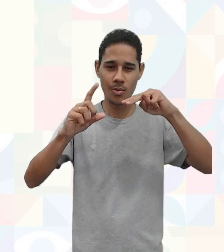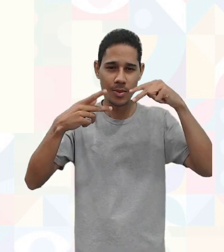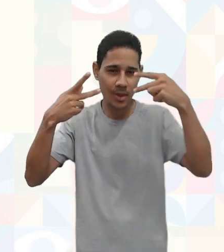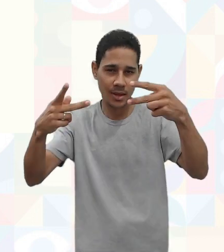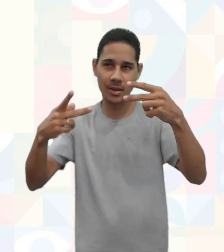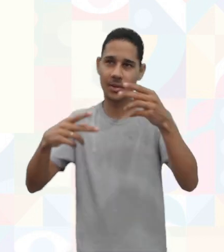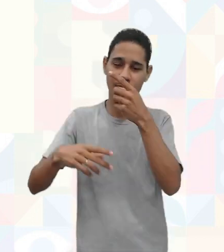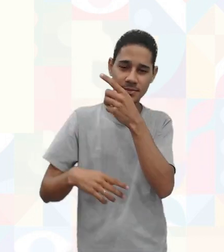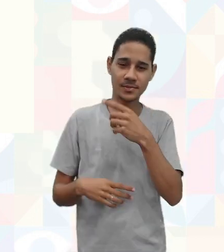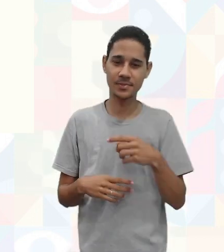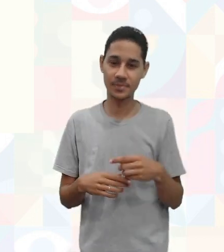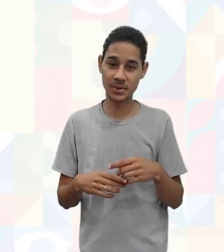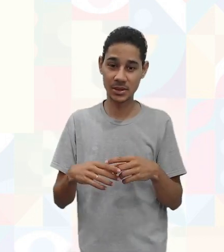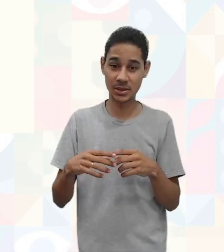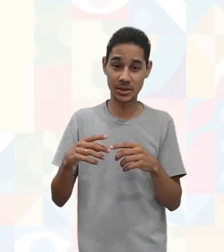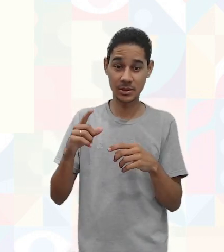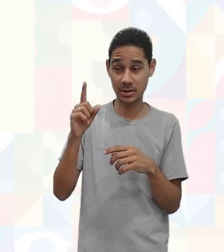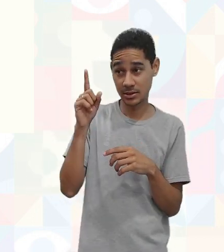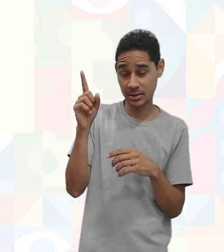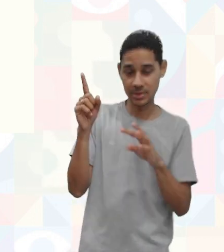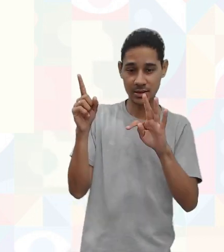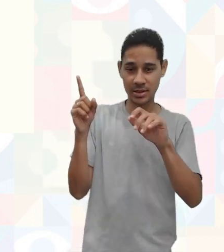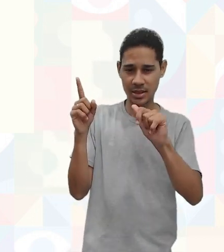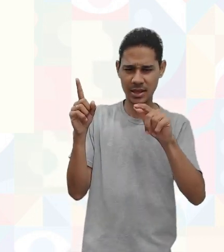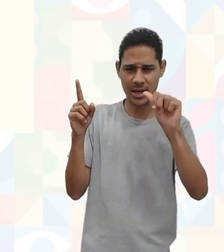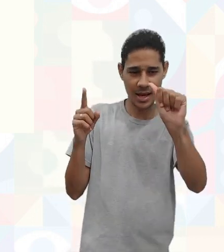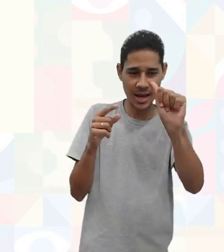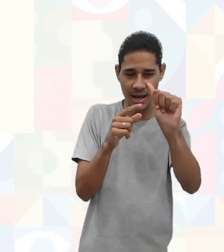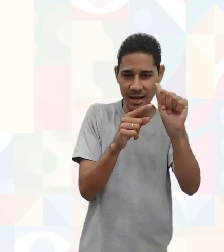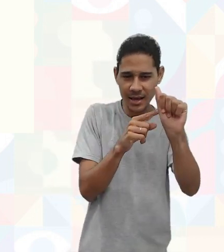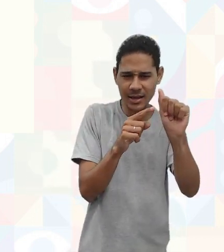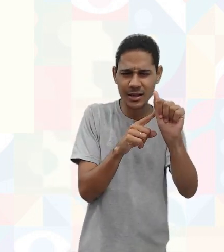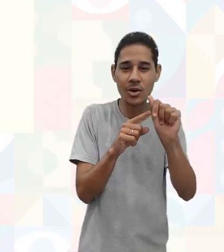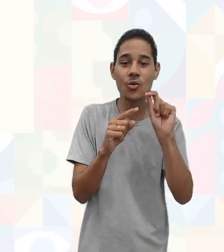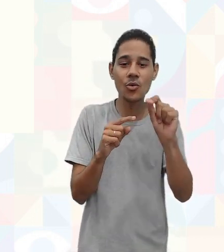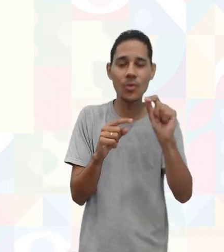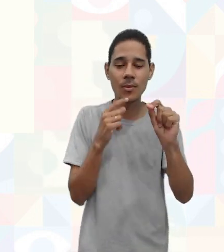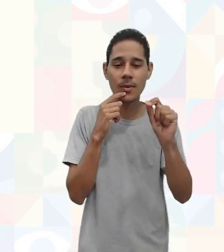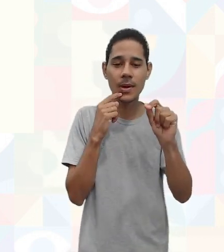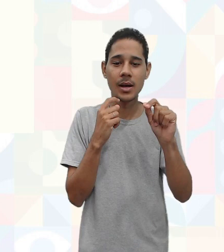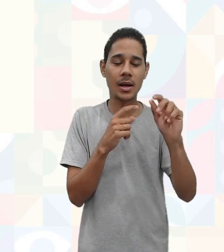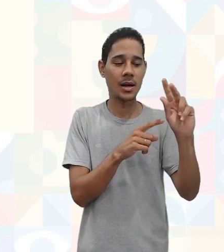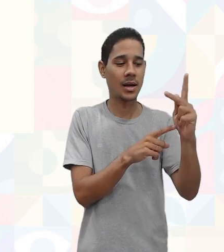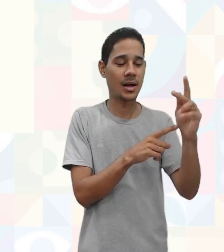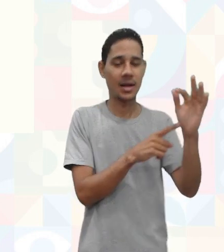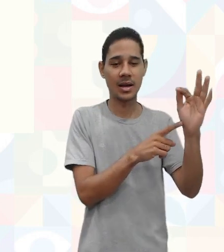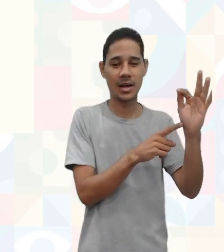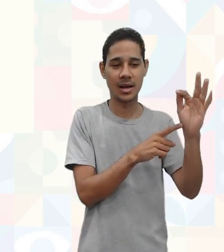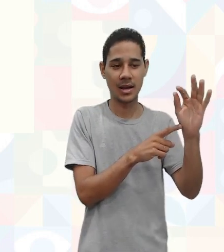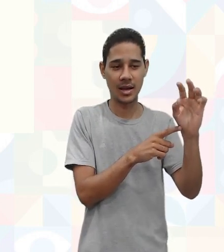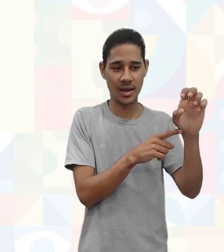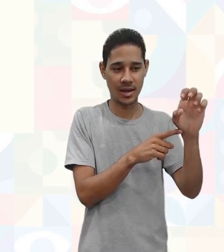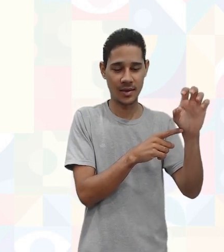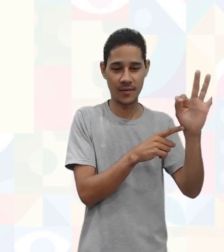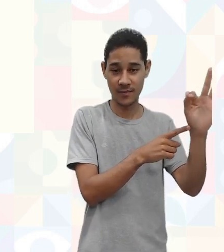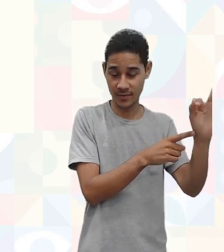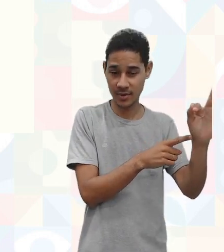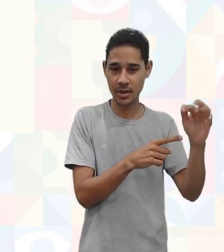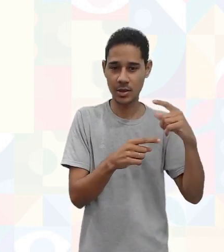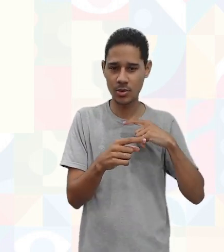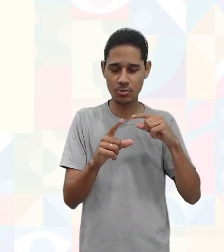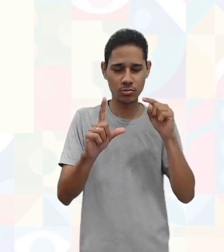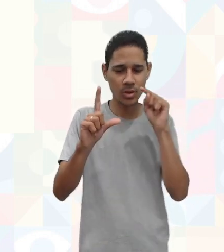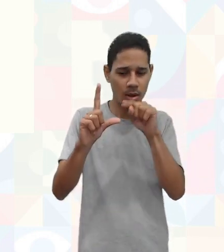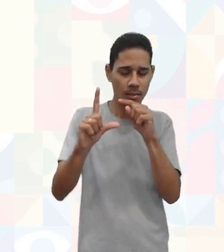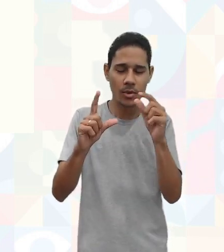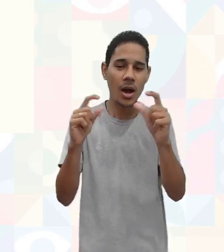aqui a tag all com o atributo href, que define o caminho desse botão.